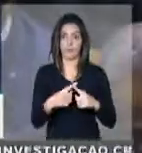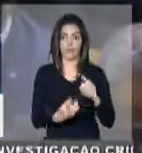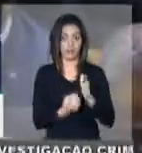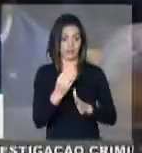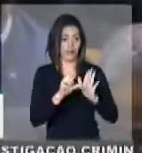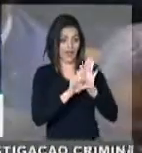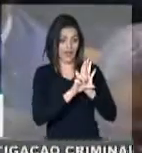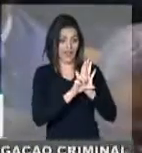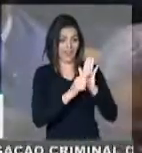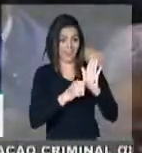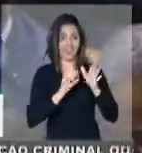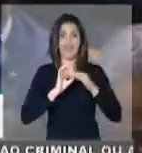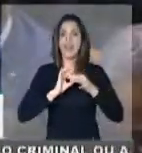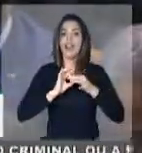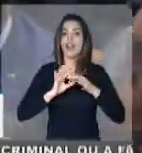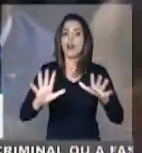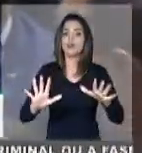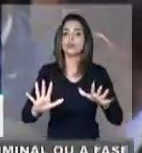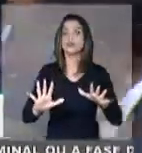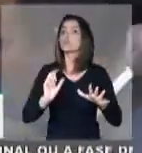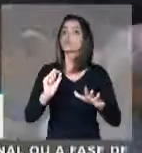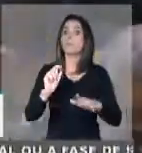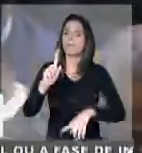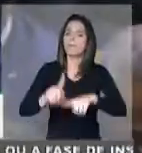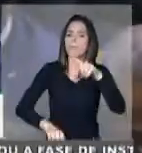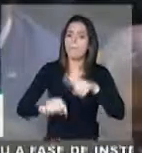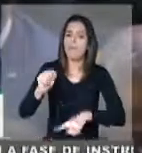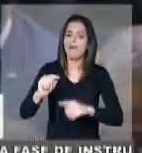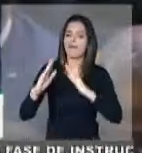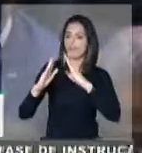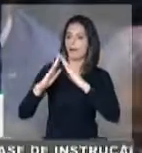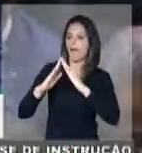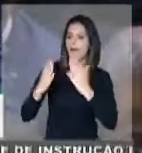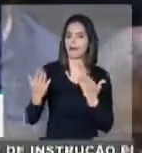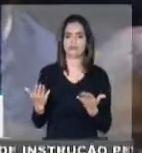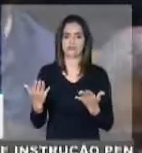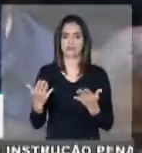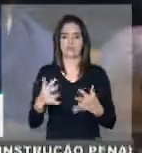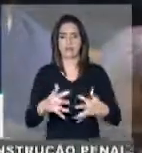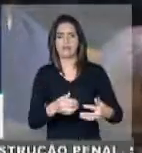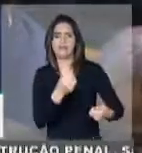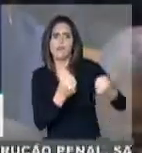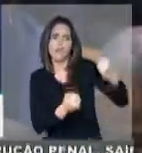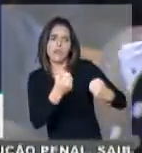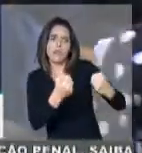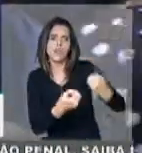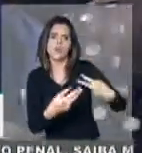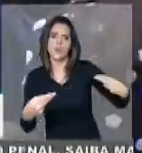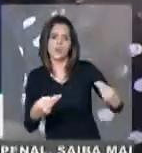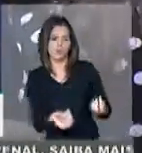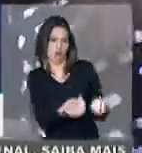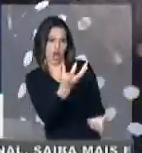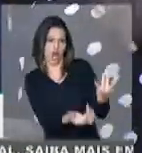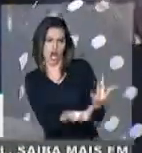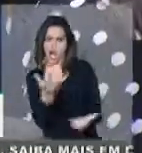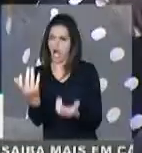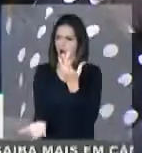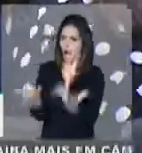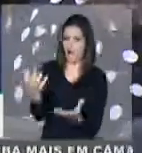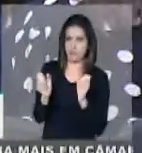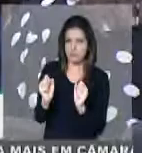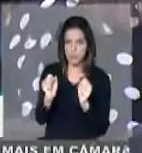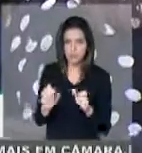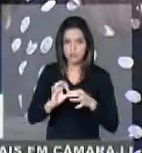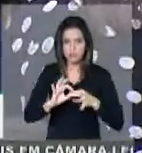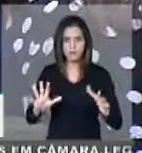que autoriza queima de bens, de casa, de pessoas, veículos e tudo. E isso precisa ser